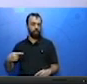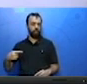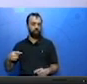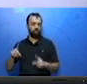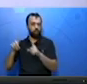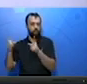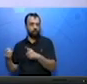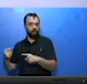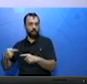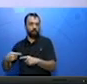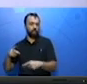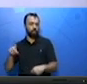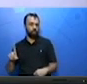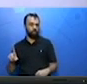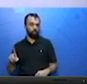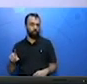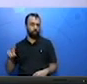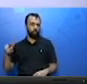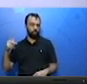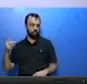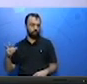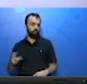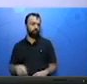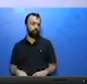entre parênteses.